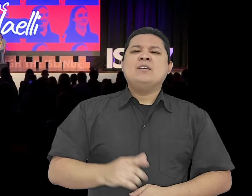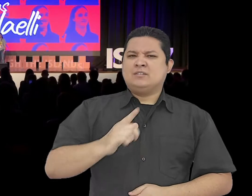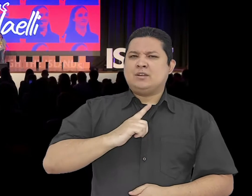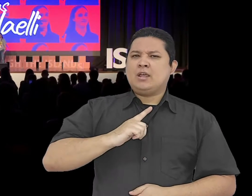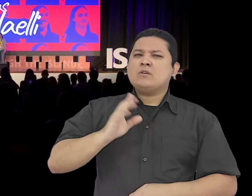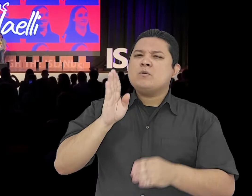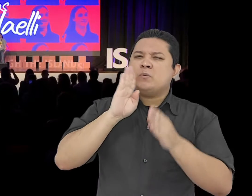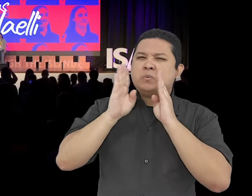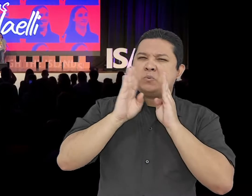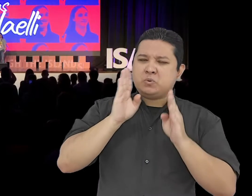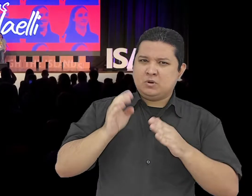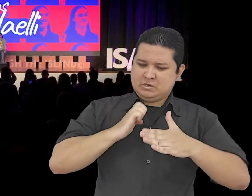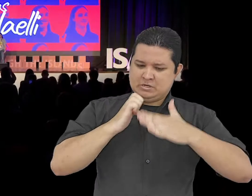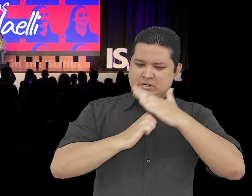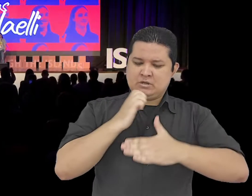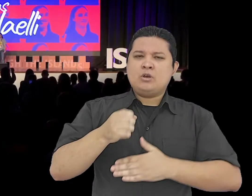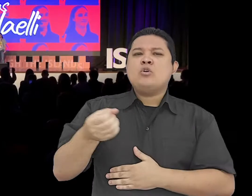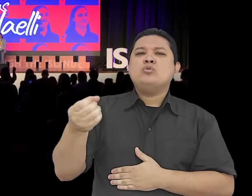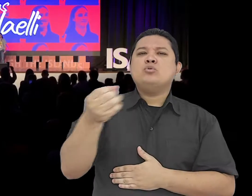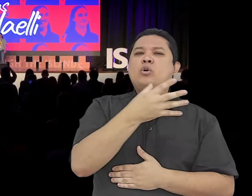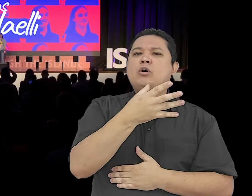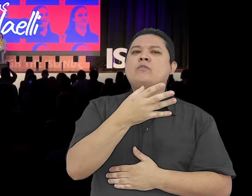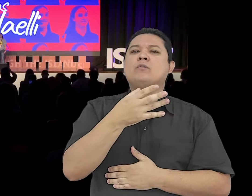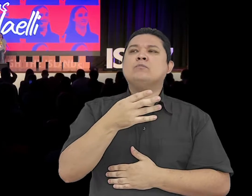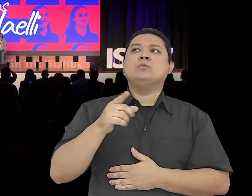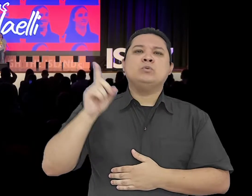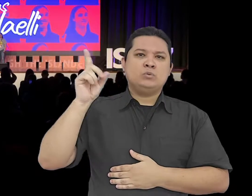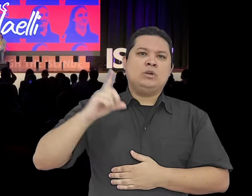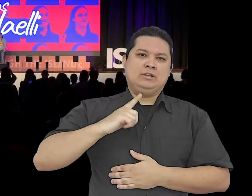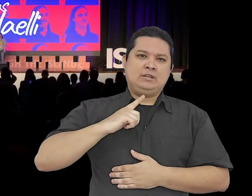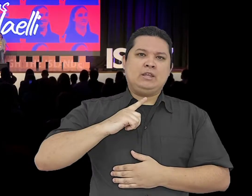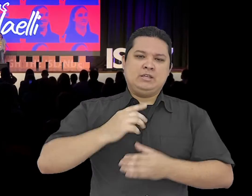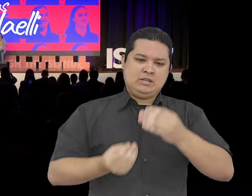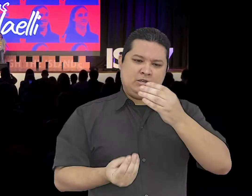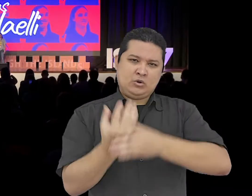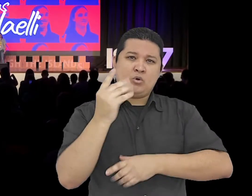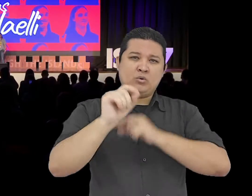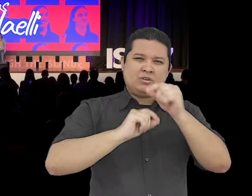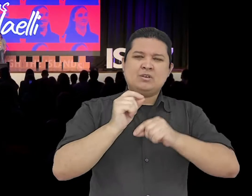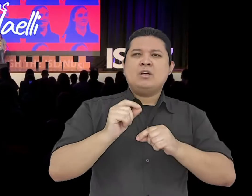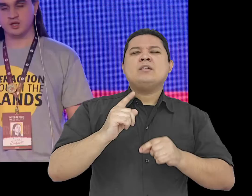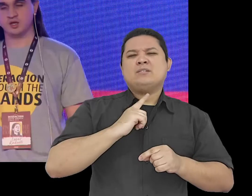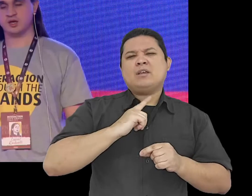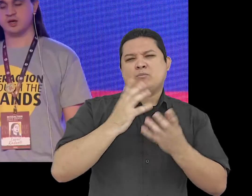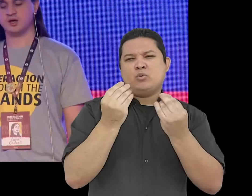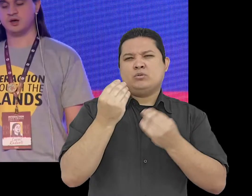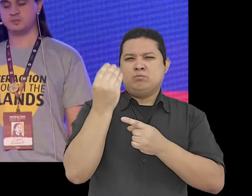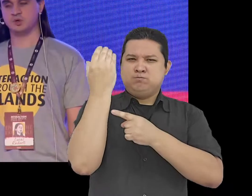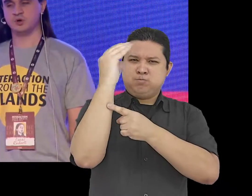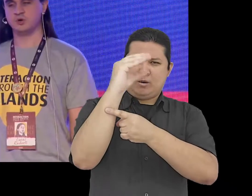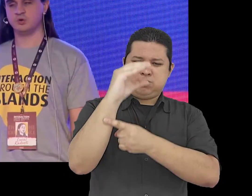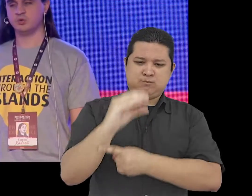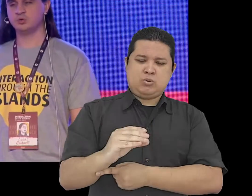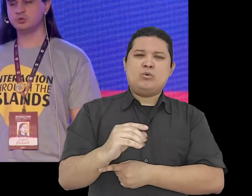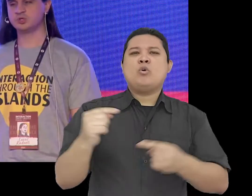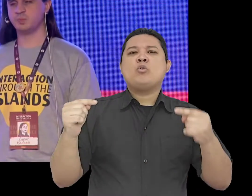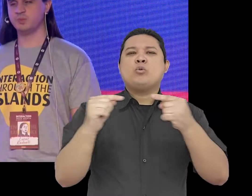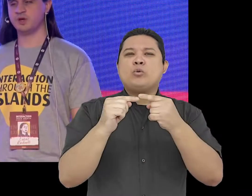uma feature recentemente que é bem interessante, que era... Hoje em dia, muitos posts do Facebook estão acabando sendo imagens, né?